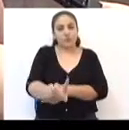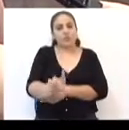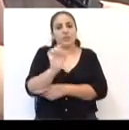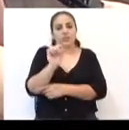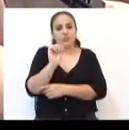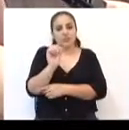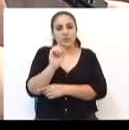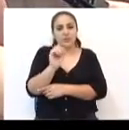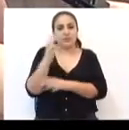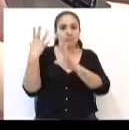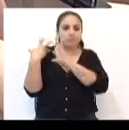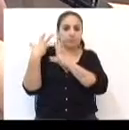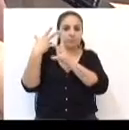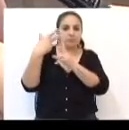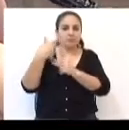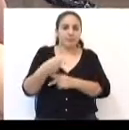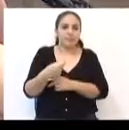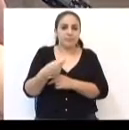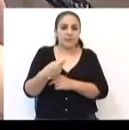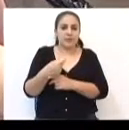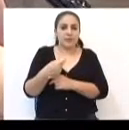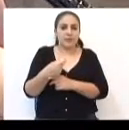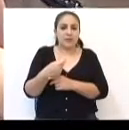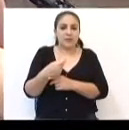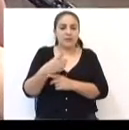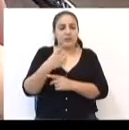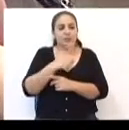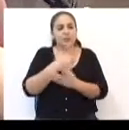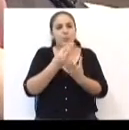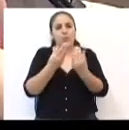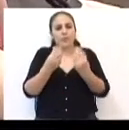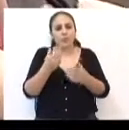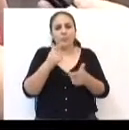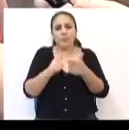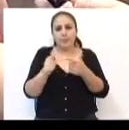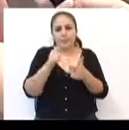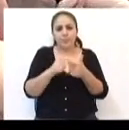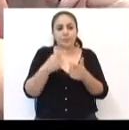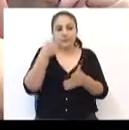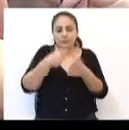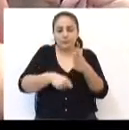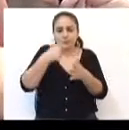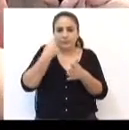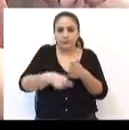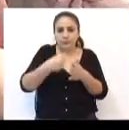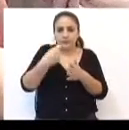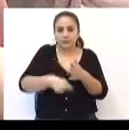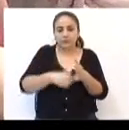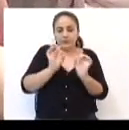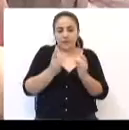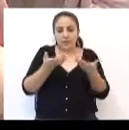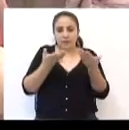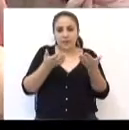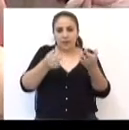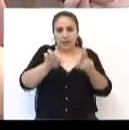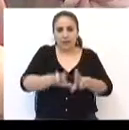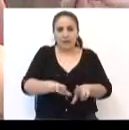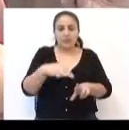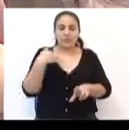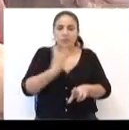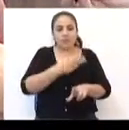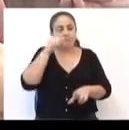que historicamente aí a duras penas e com muita luta do segmento